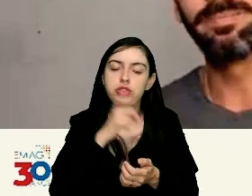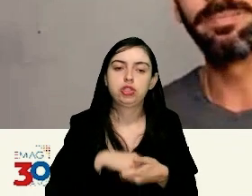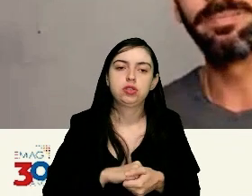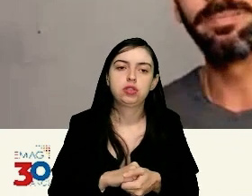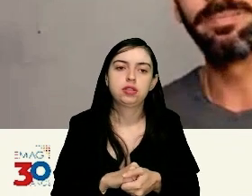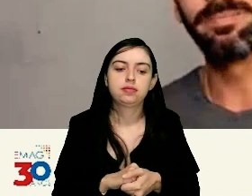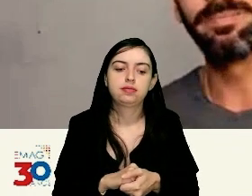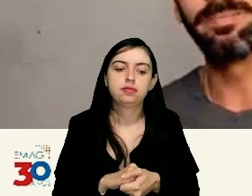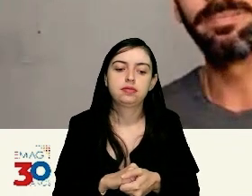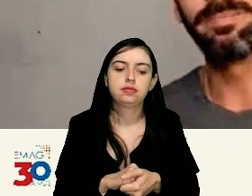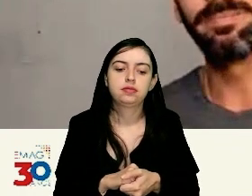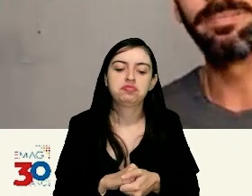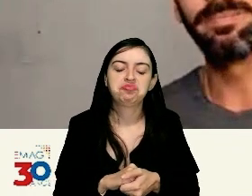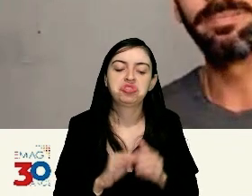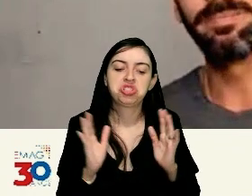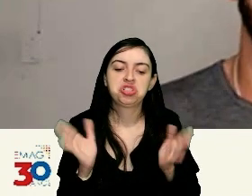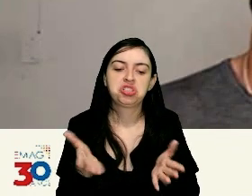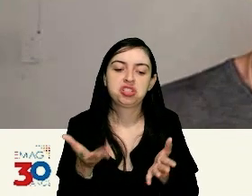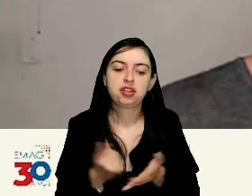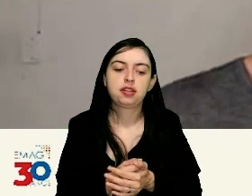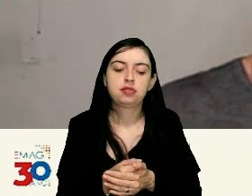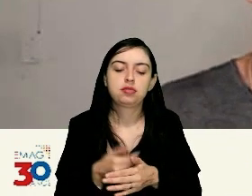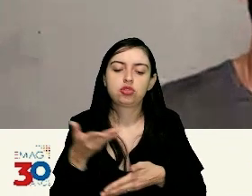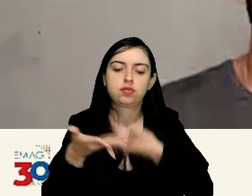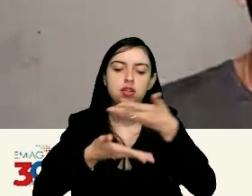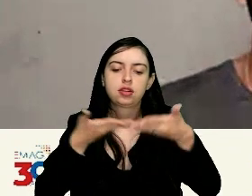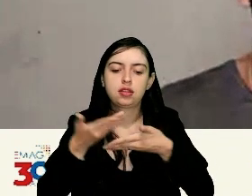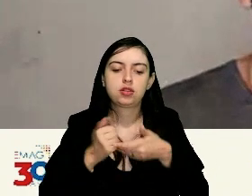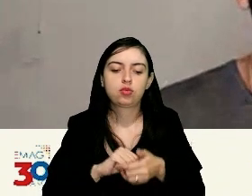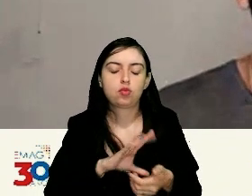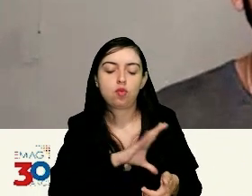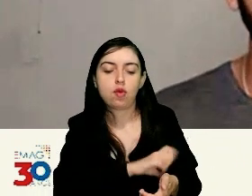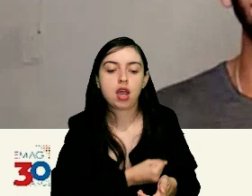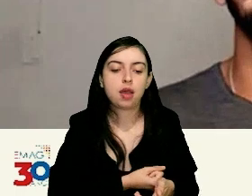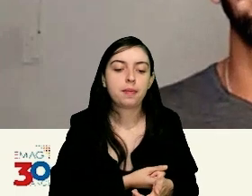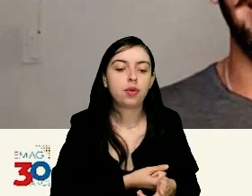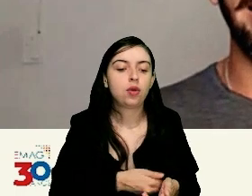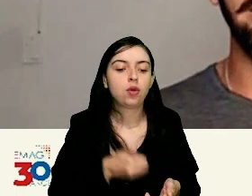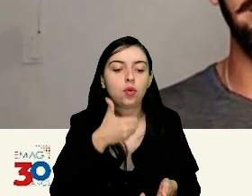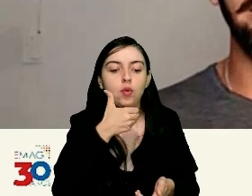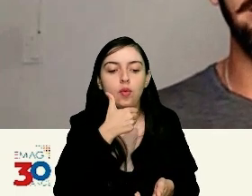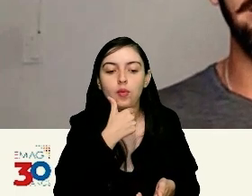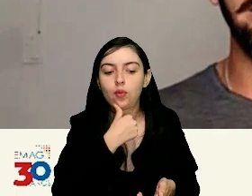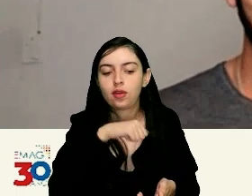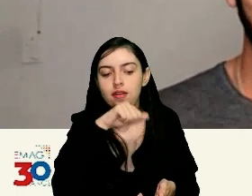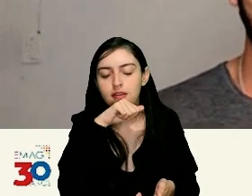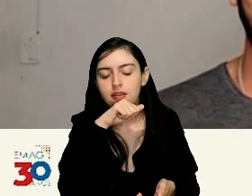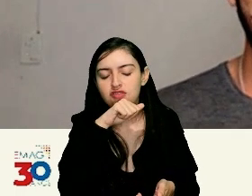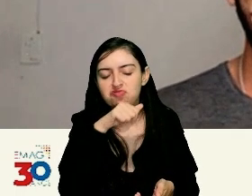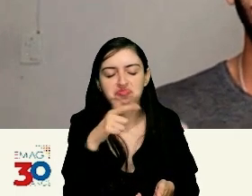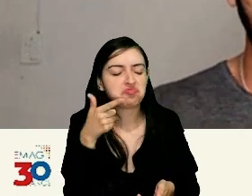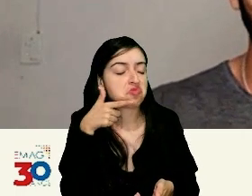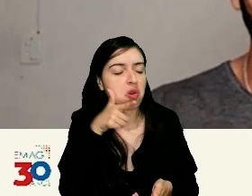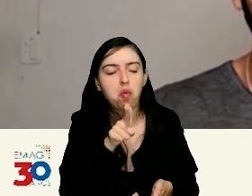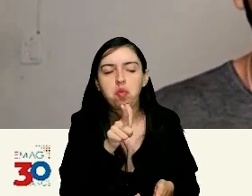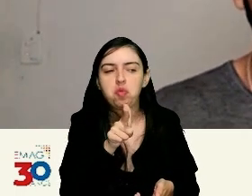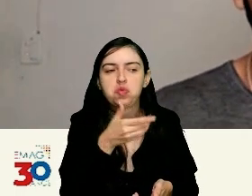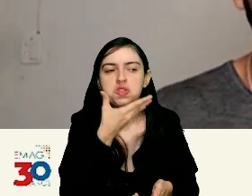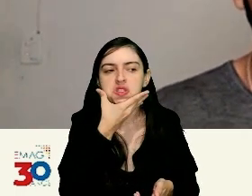já fazendo aí um paralelo ao mito do amor materno, eu trago um mito da incapacidade paterna, que é esse